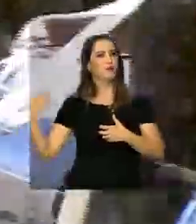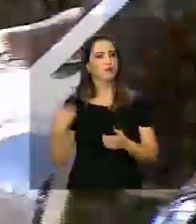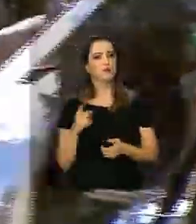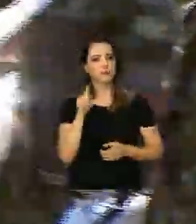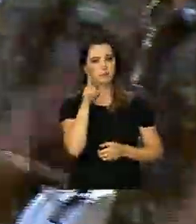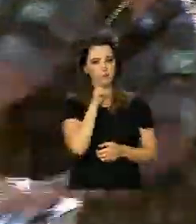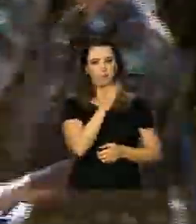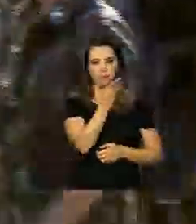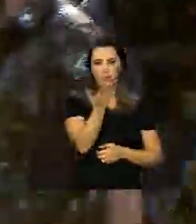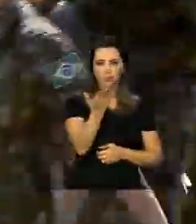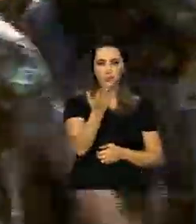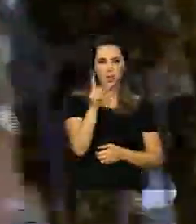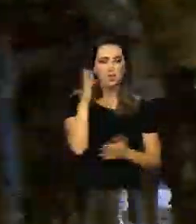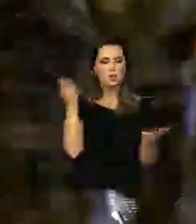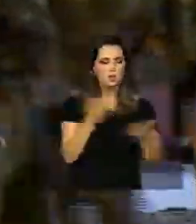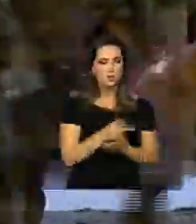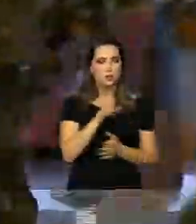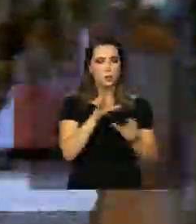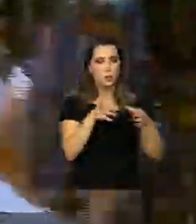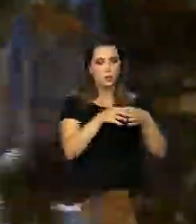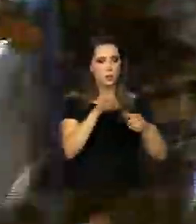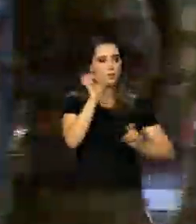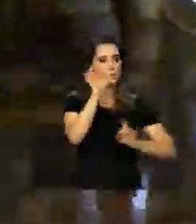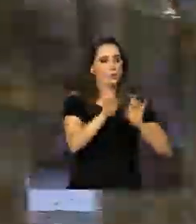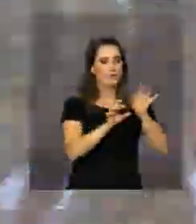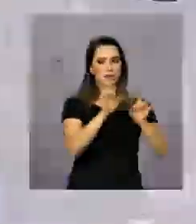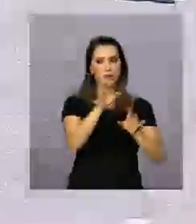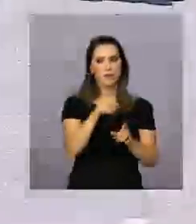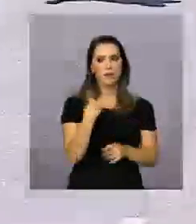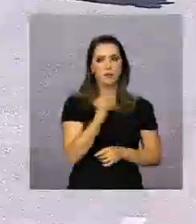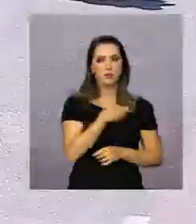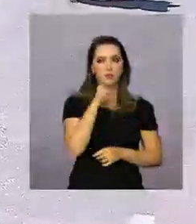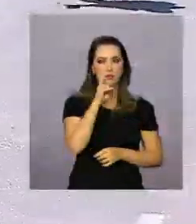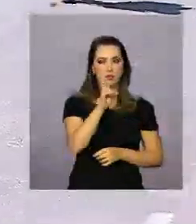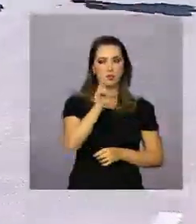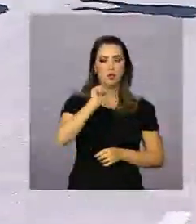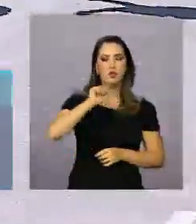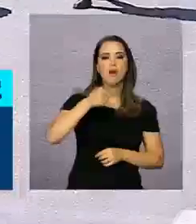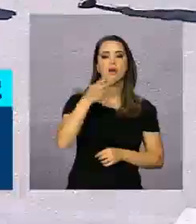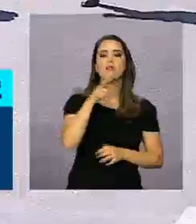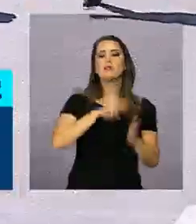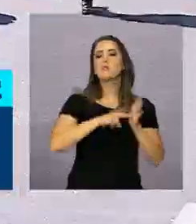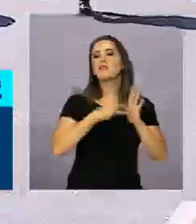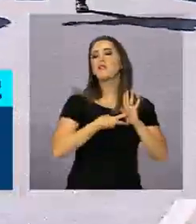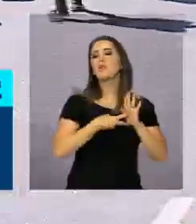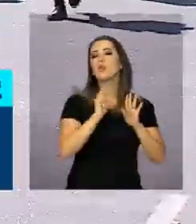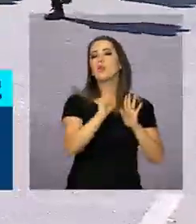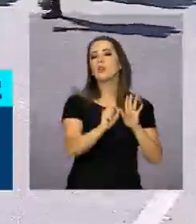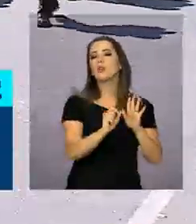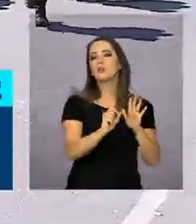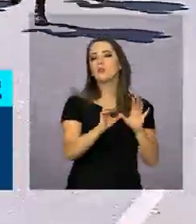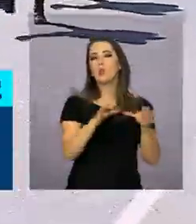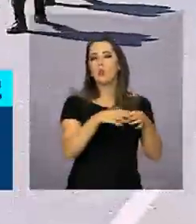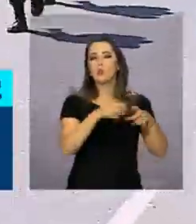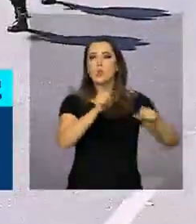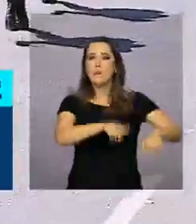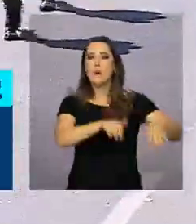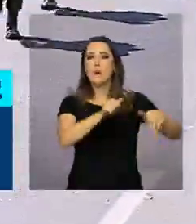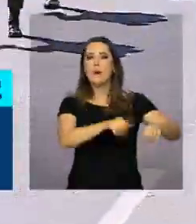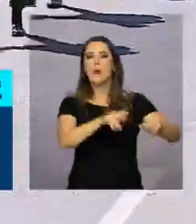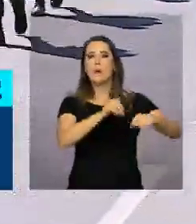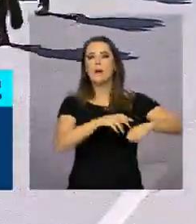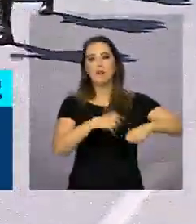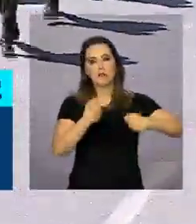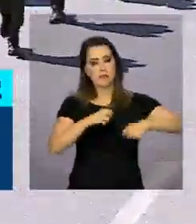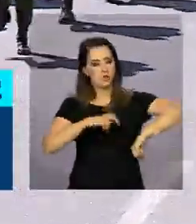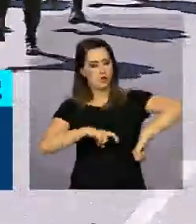aquele grupamento que eu falei, das Forças Especiais. Nós estamos aí simbolizando as tropas de montanha, que são